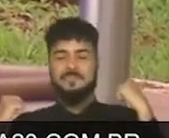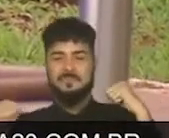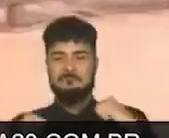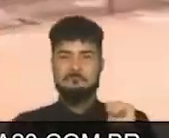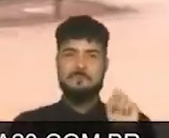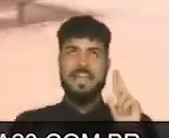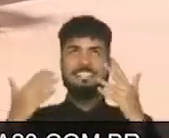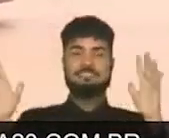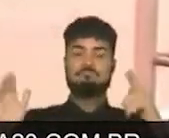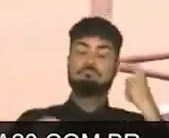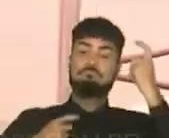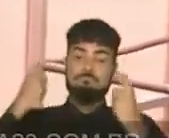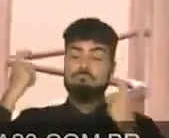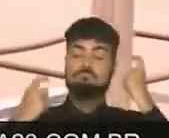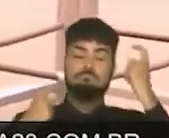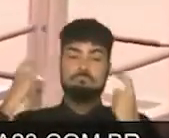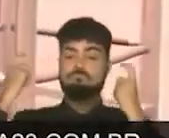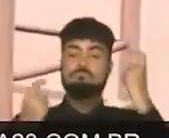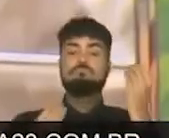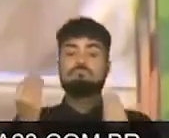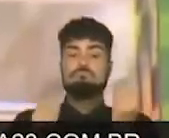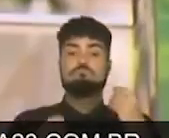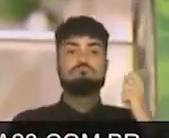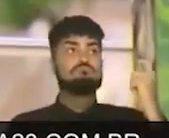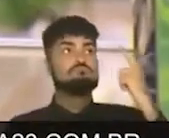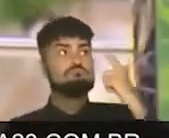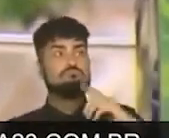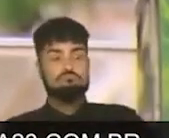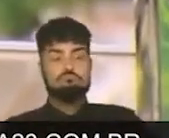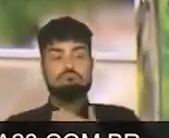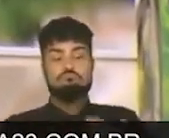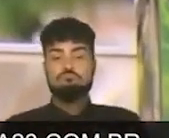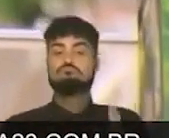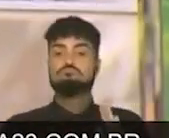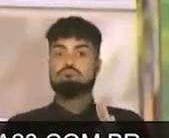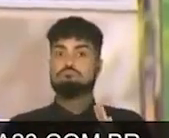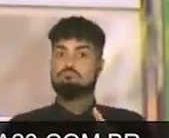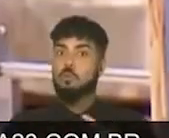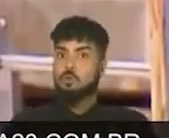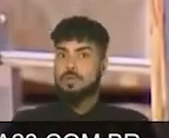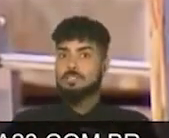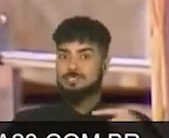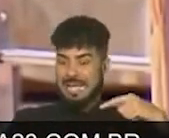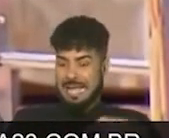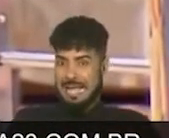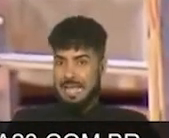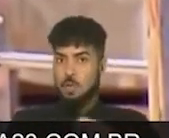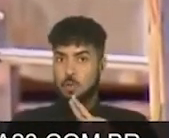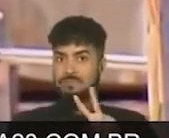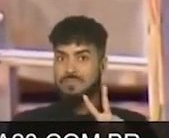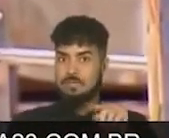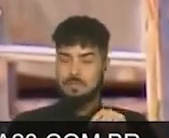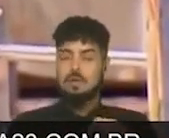ar livre se preocupam com excesso de exposição ao sol e com a incidência dos raios ultravioleta